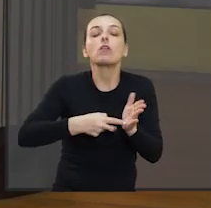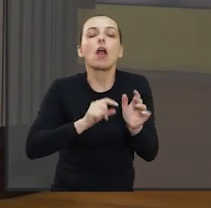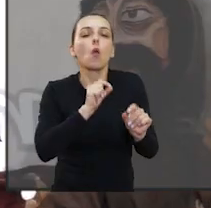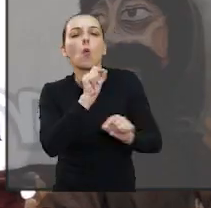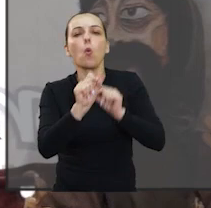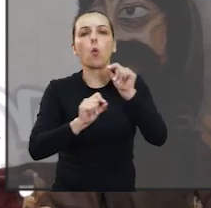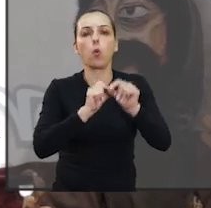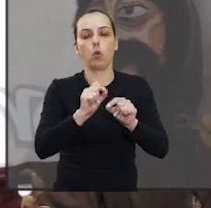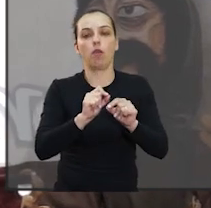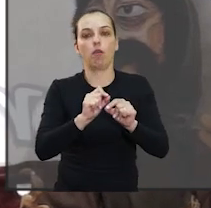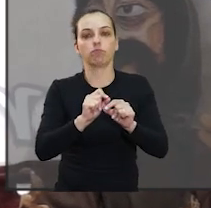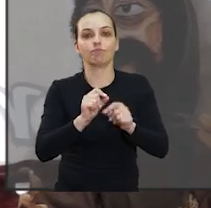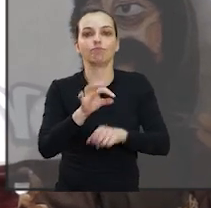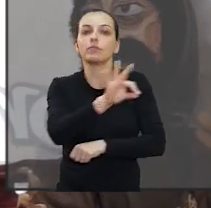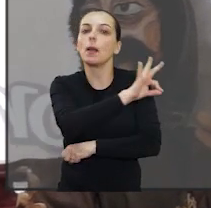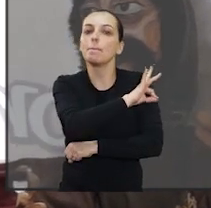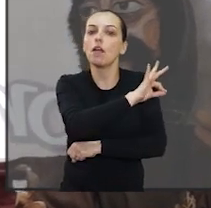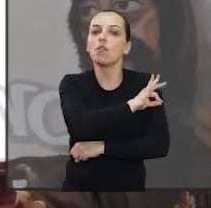olhar